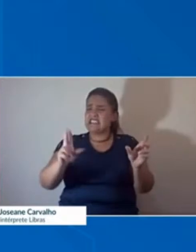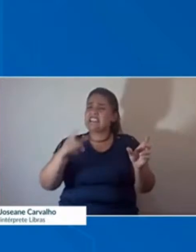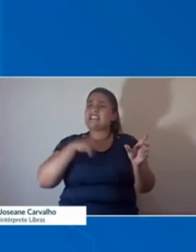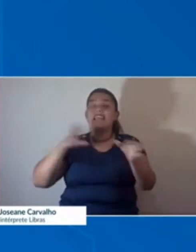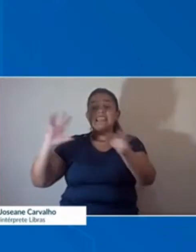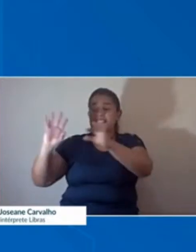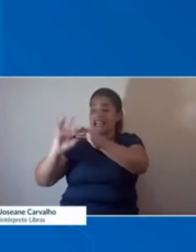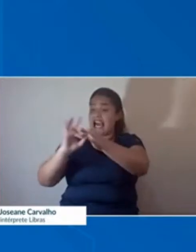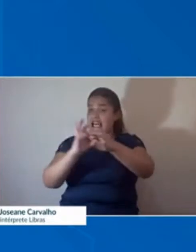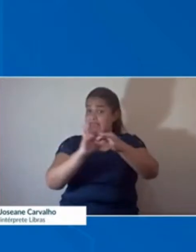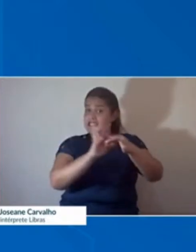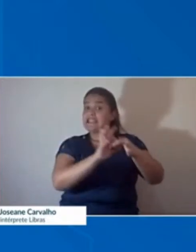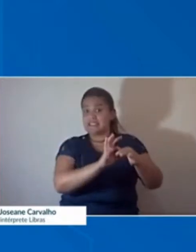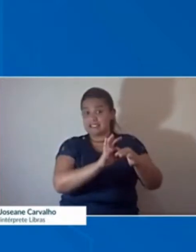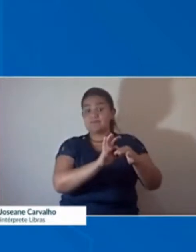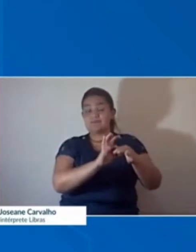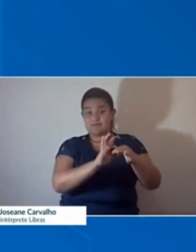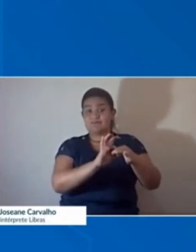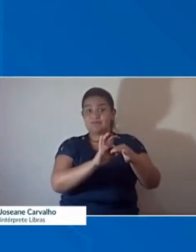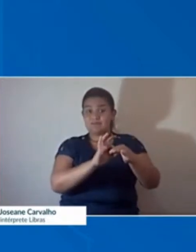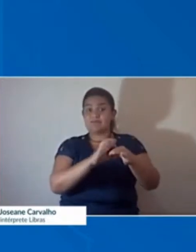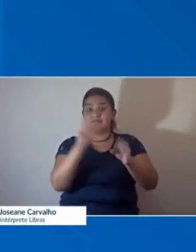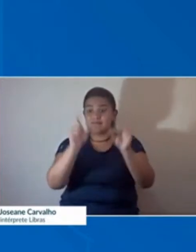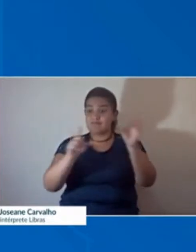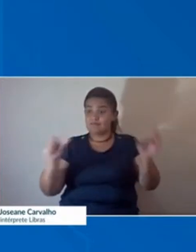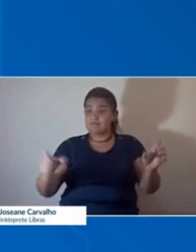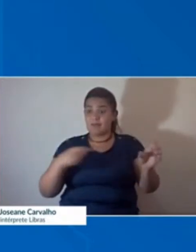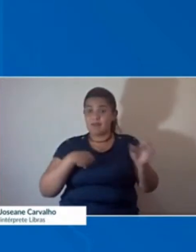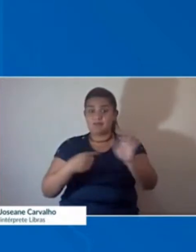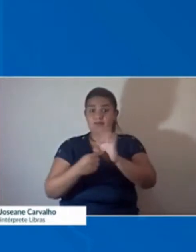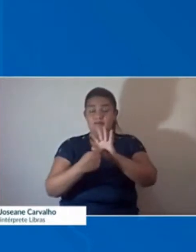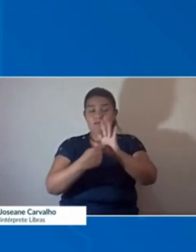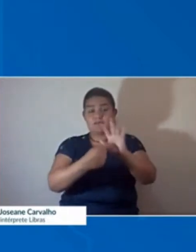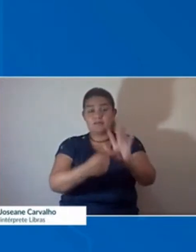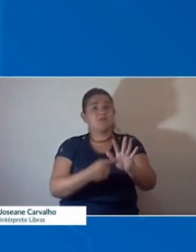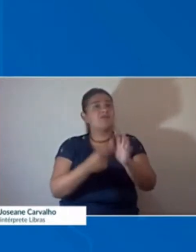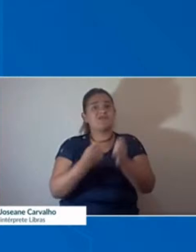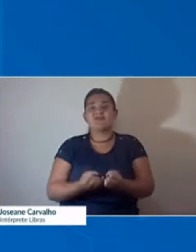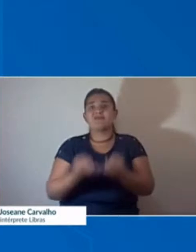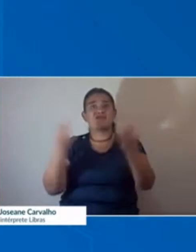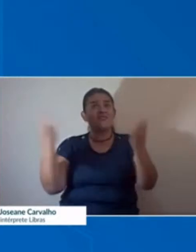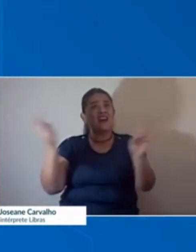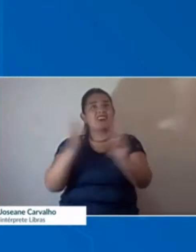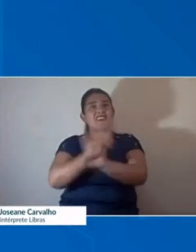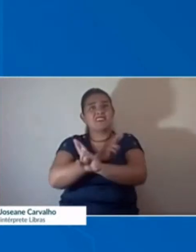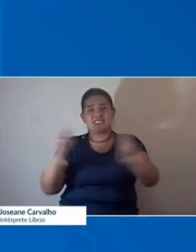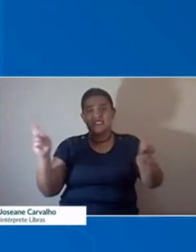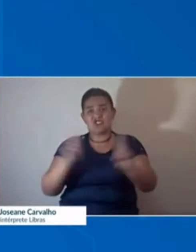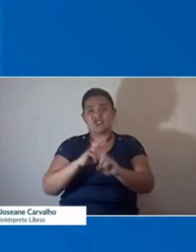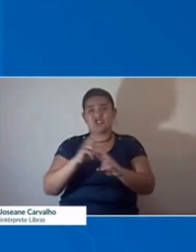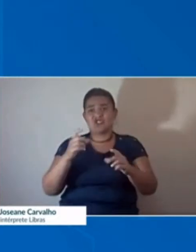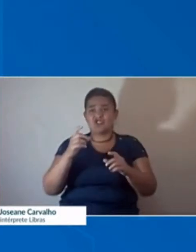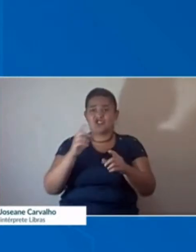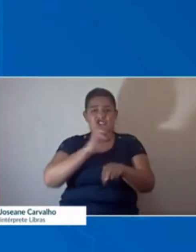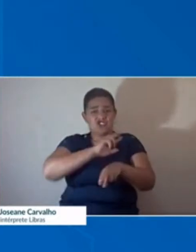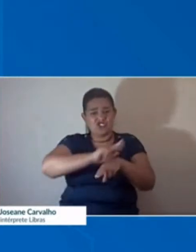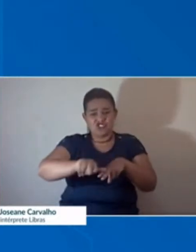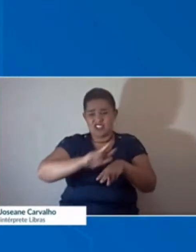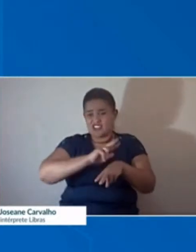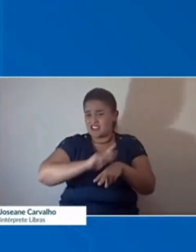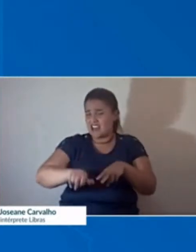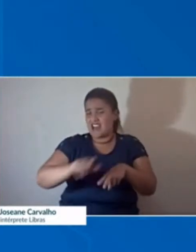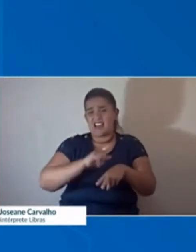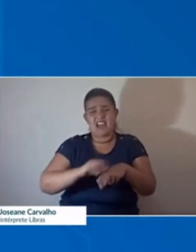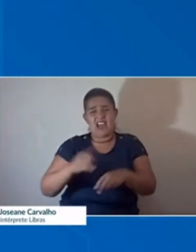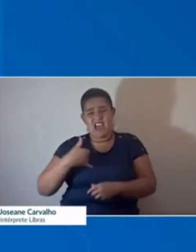né? Então, são definidas assim, por múltiplas relações de classe, de gênero, de sexualidade, de idade,